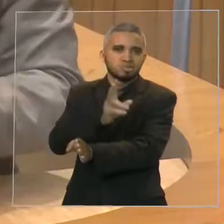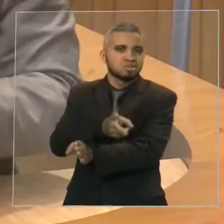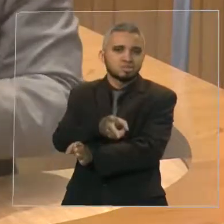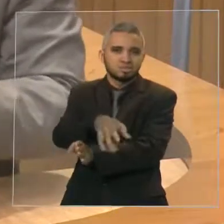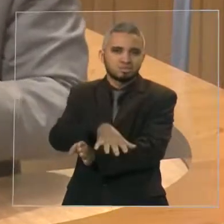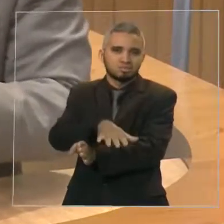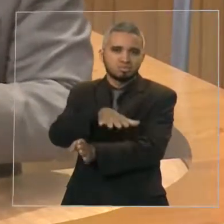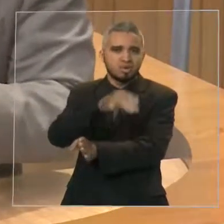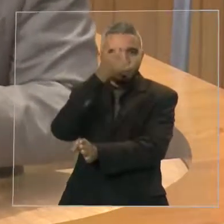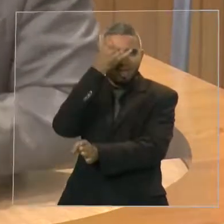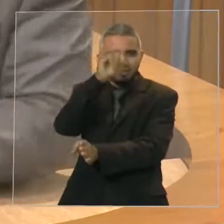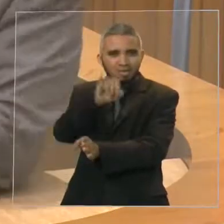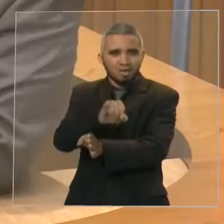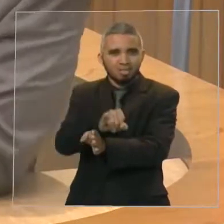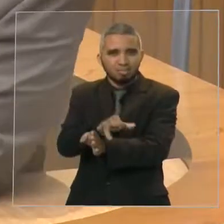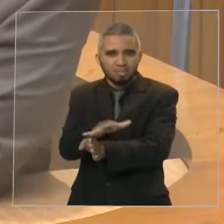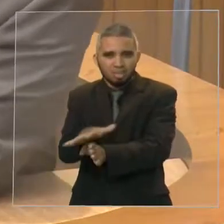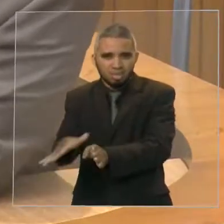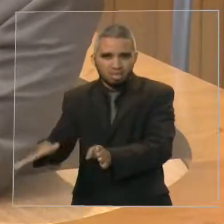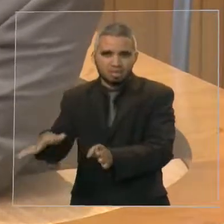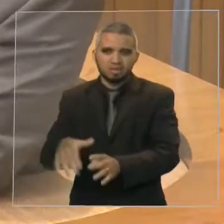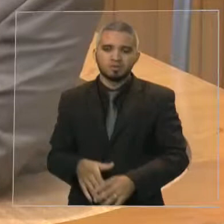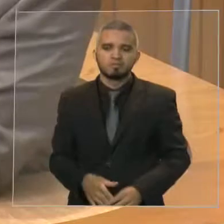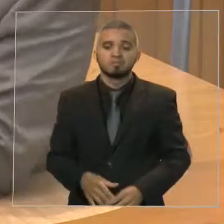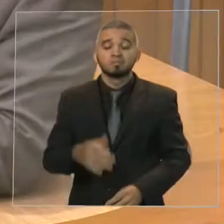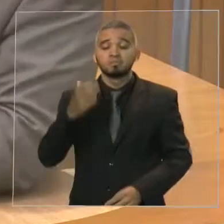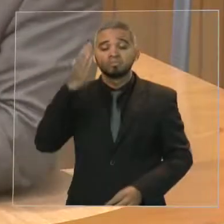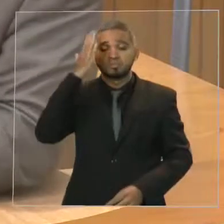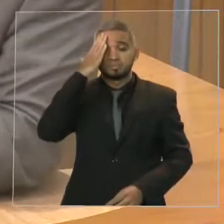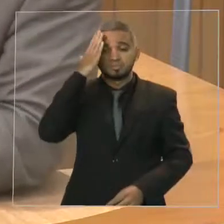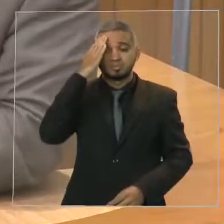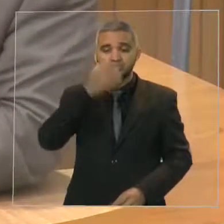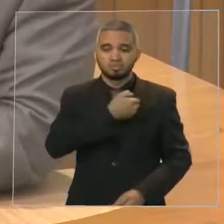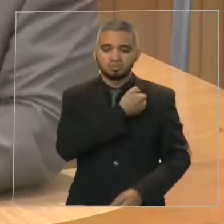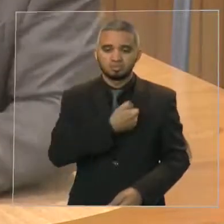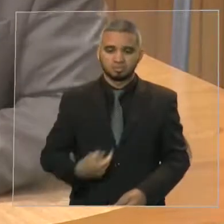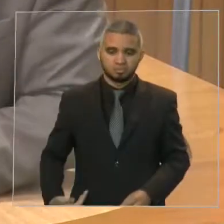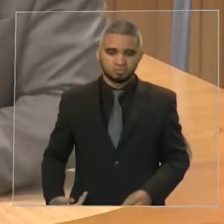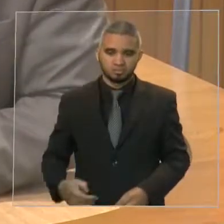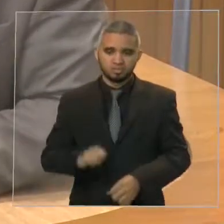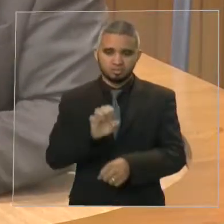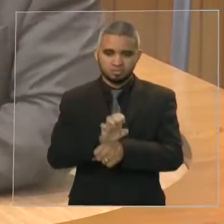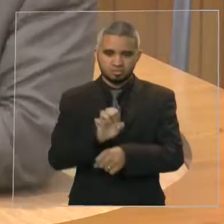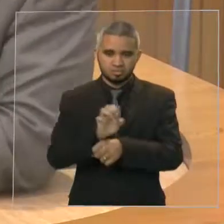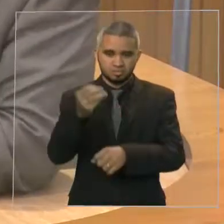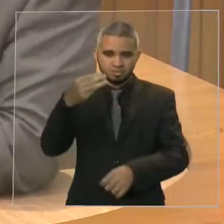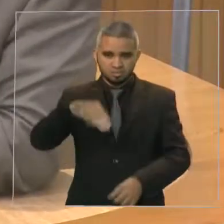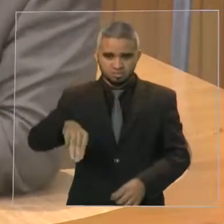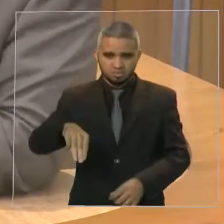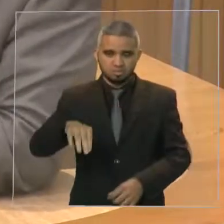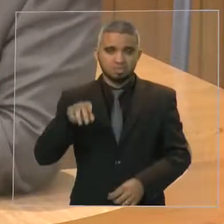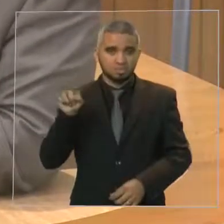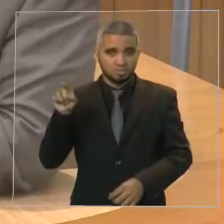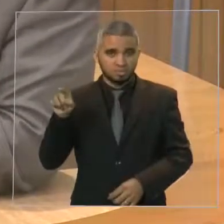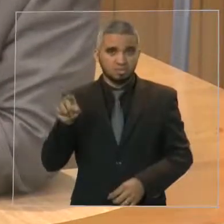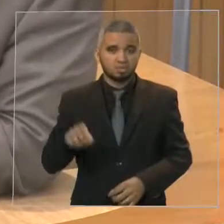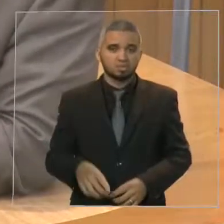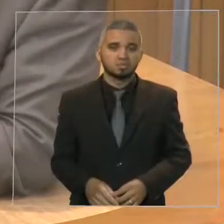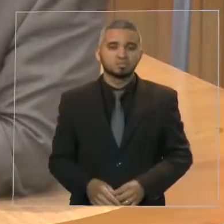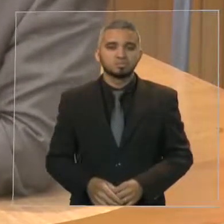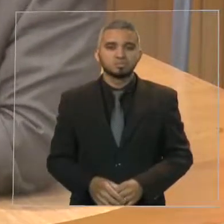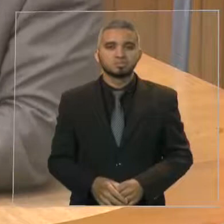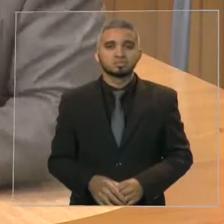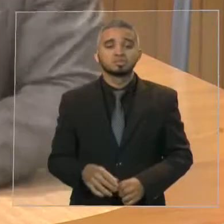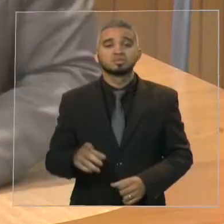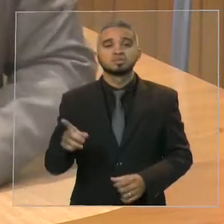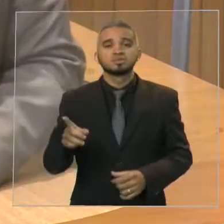Maranhão. Eu sei que o governo do estado tomou uma iniciativa importante de